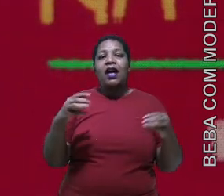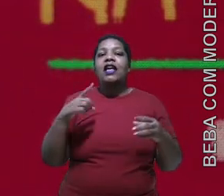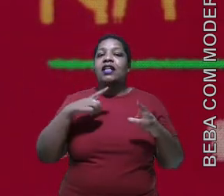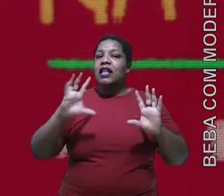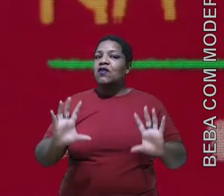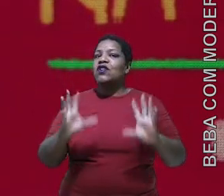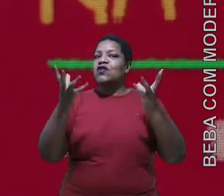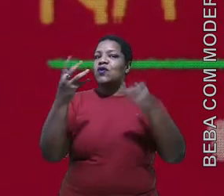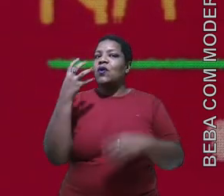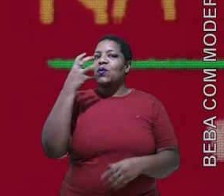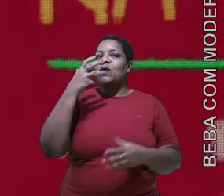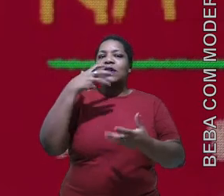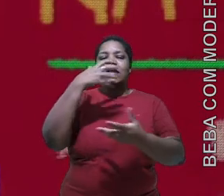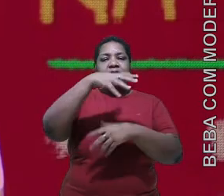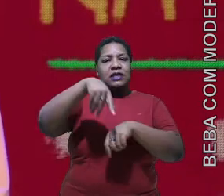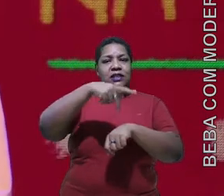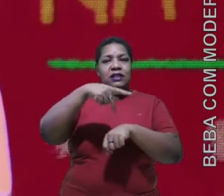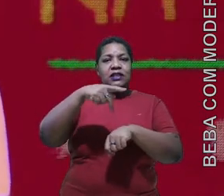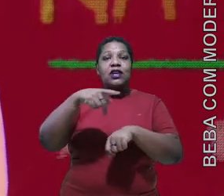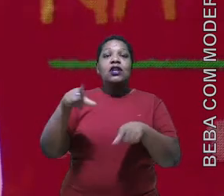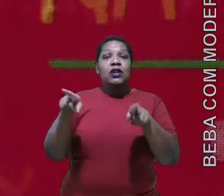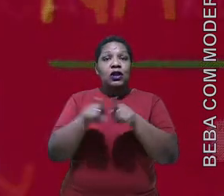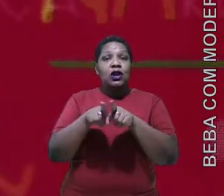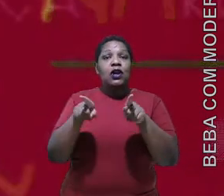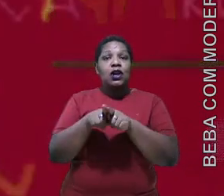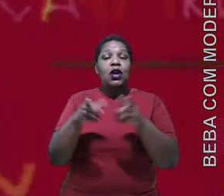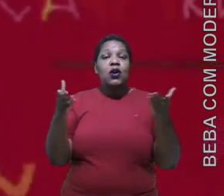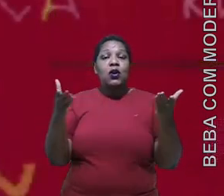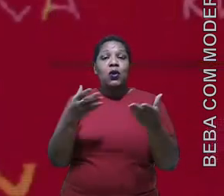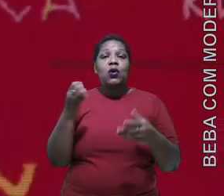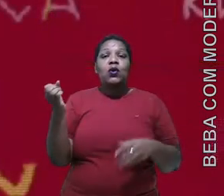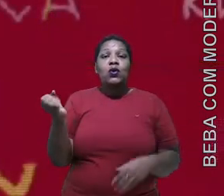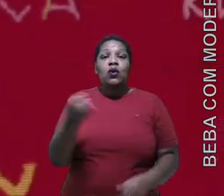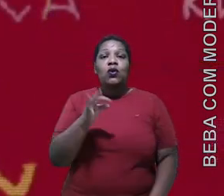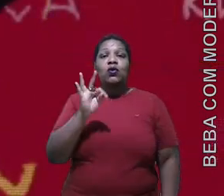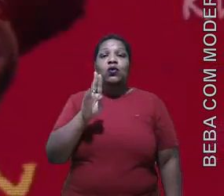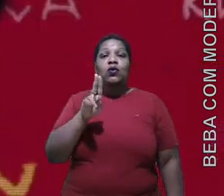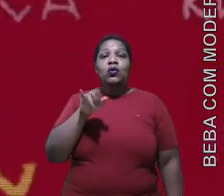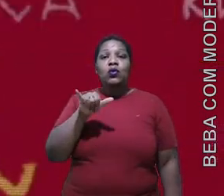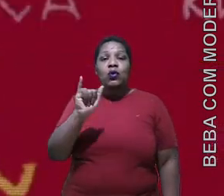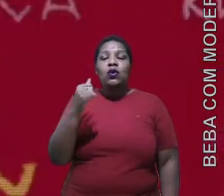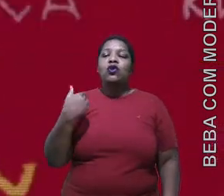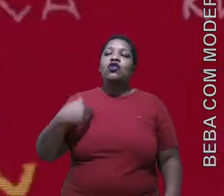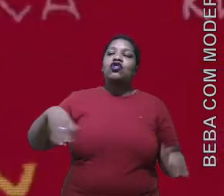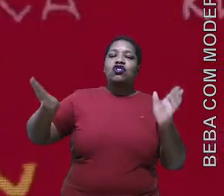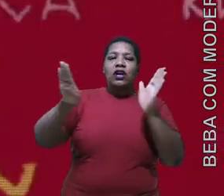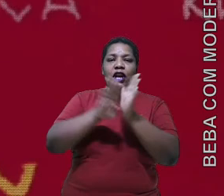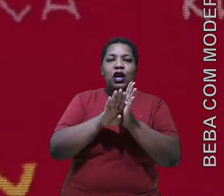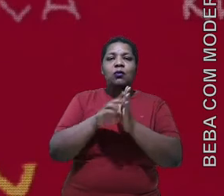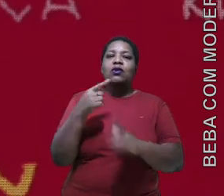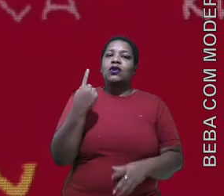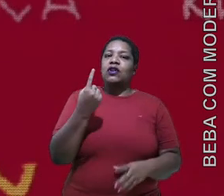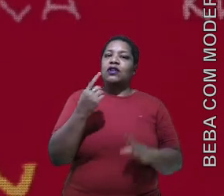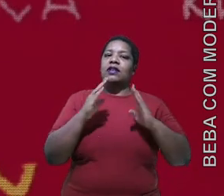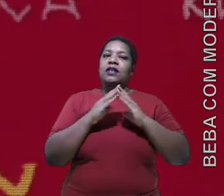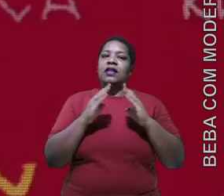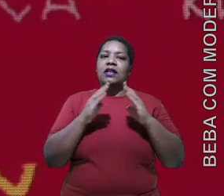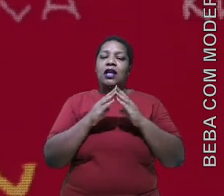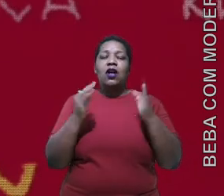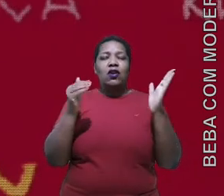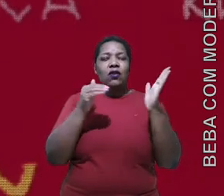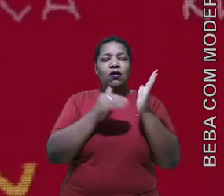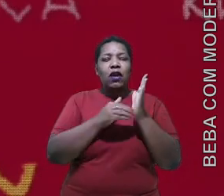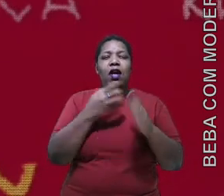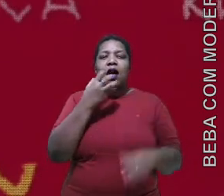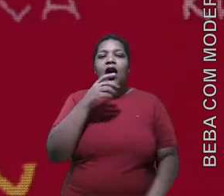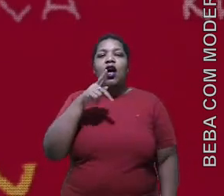hoje a gente ouvir o mais novo trabalho da to you chegamos sozinhos em casa lançado no fim de Maio desse ano o álbum tem uma